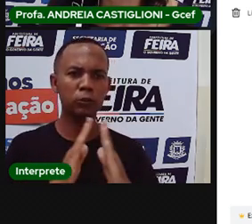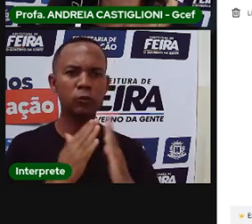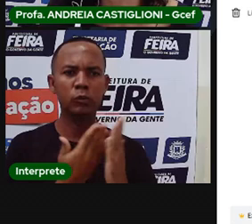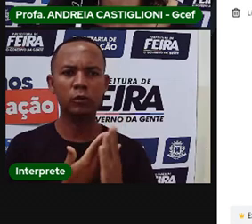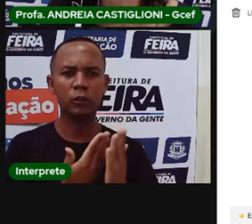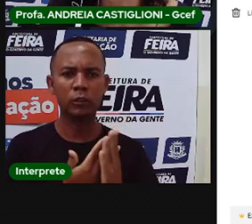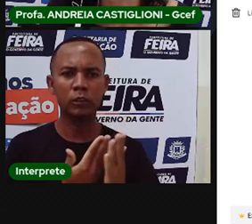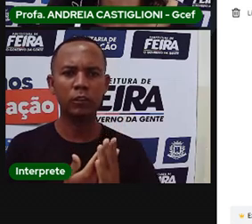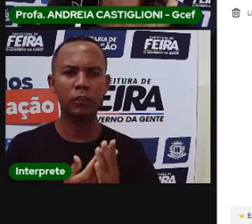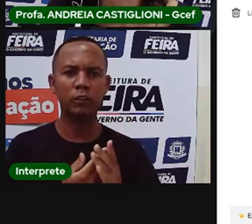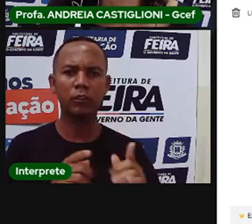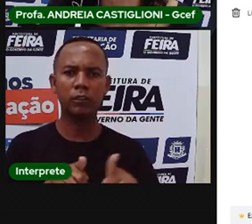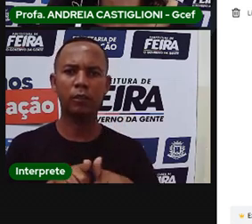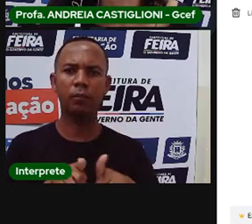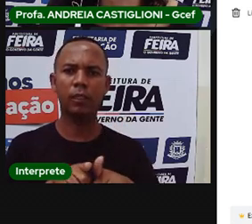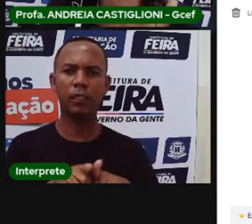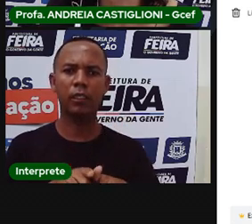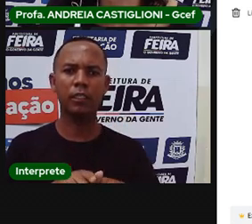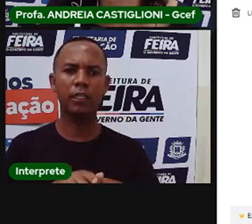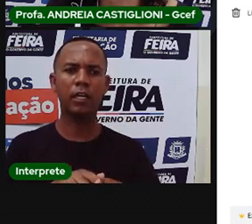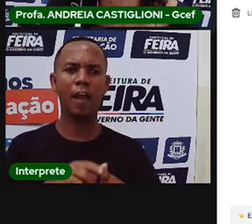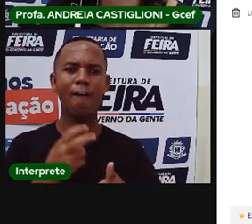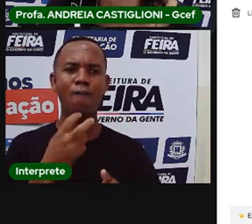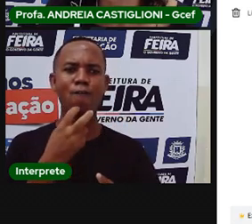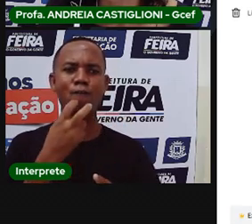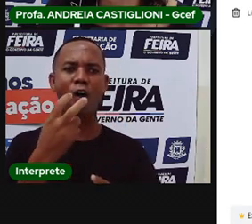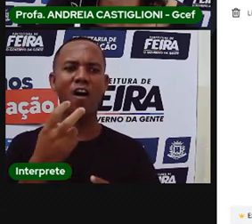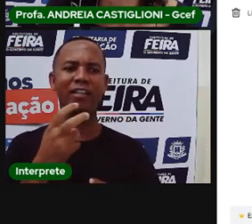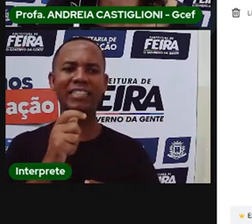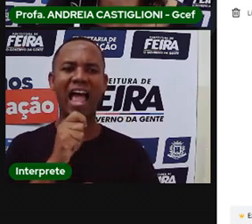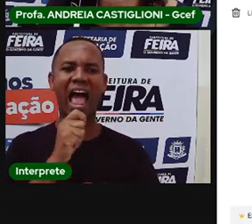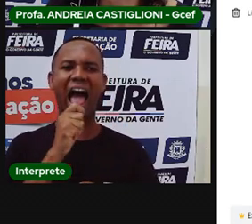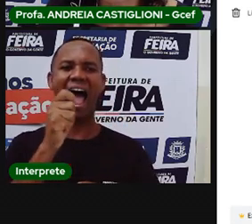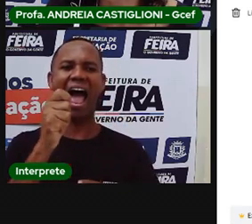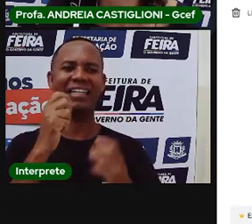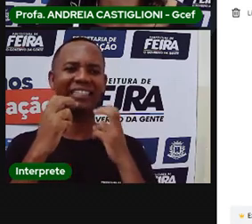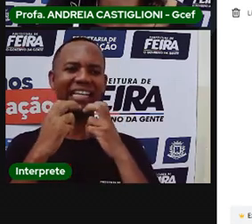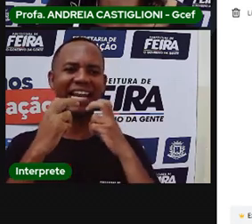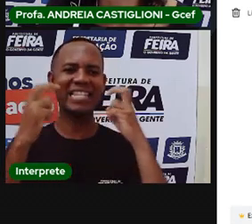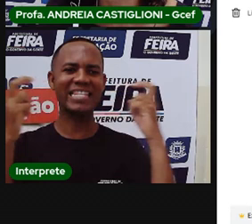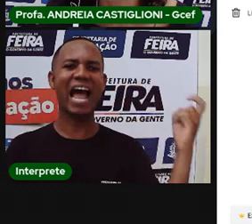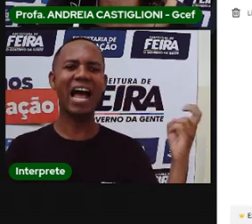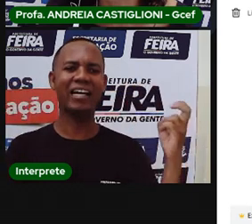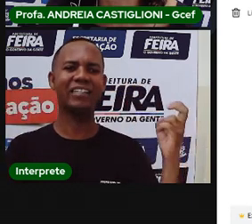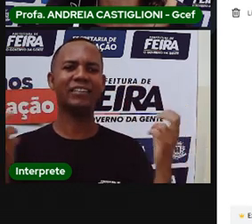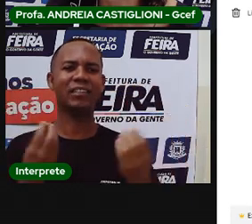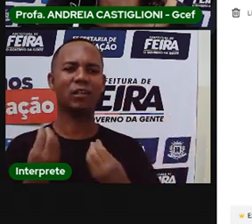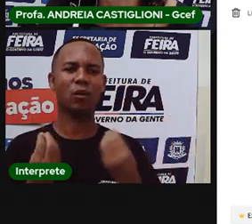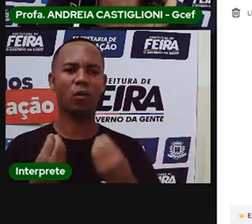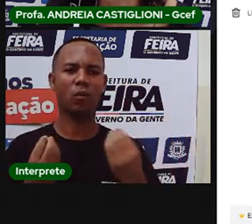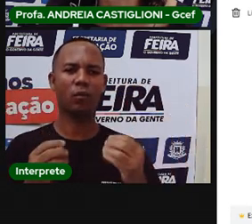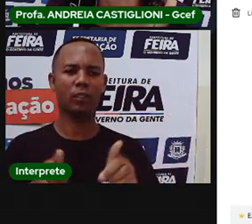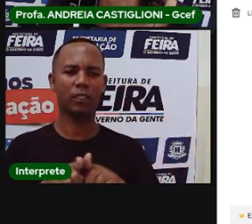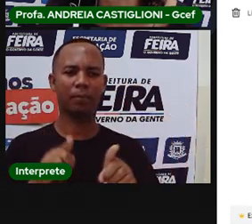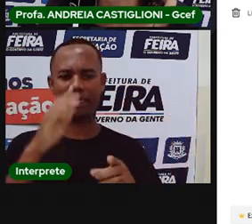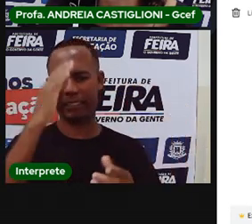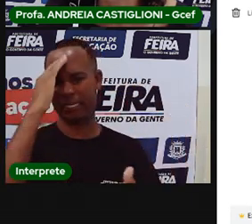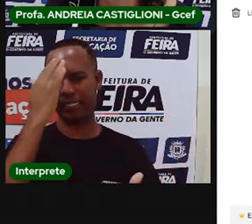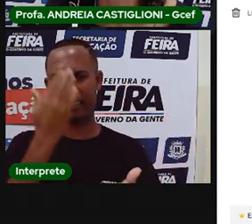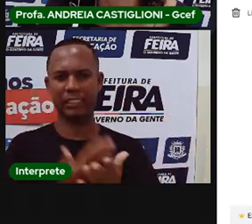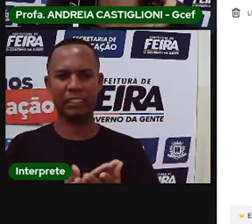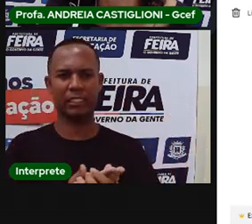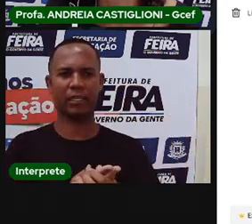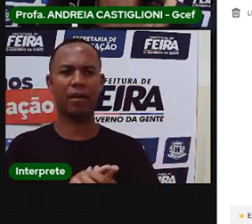esse megafone aqui, porque indica que é a voz, que eu vou poder falar, eu vou poder dar voz àquilo que acredito. Então, vocês